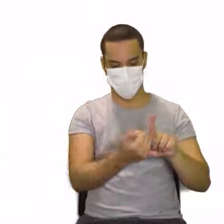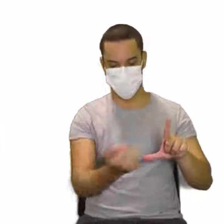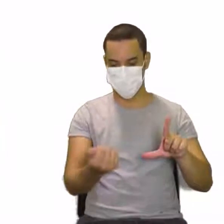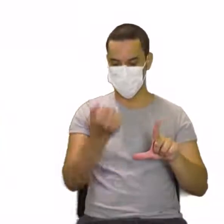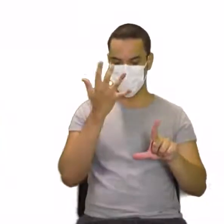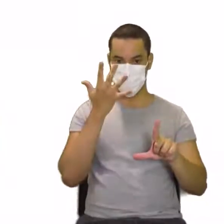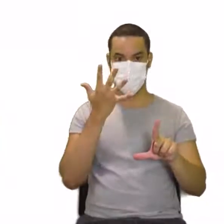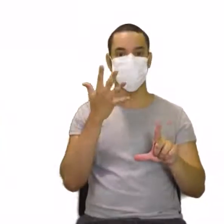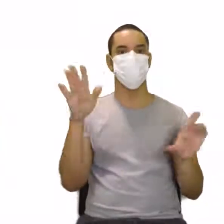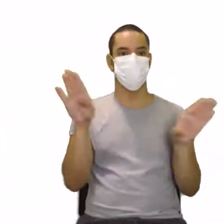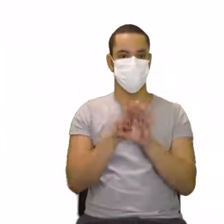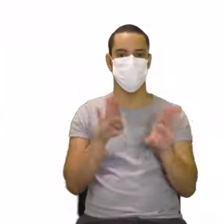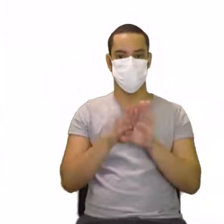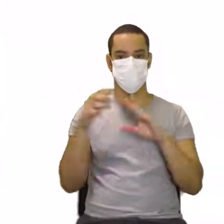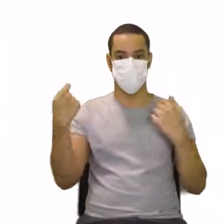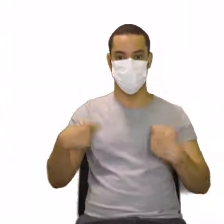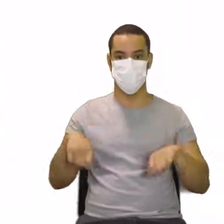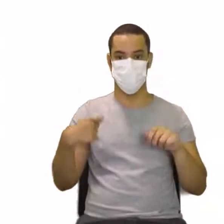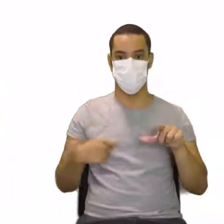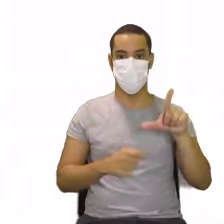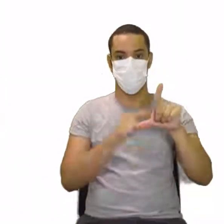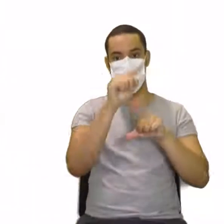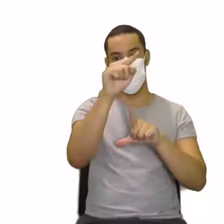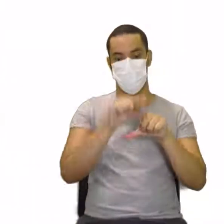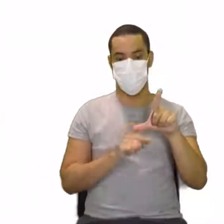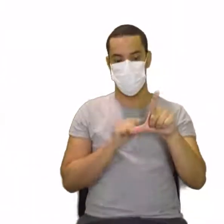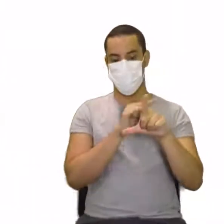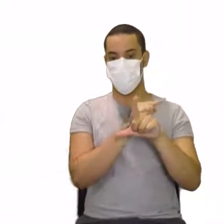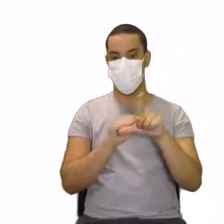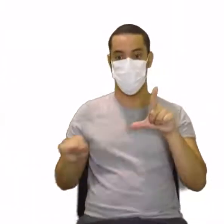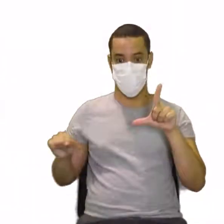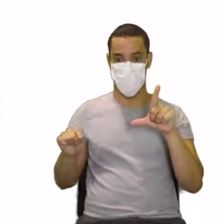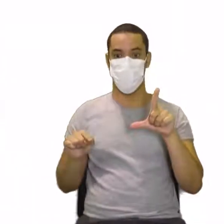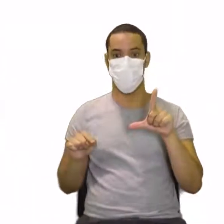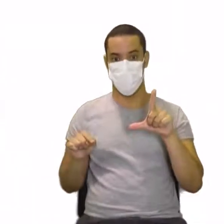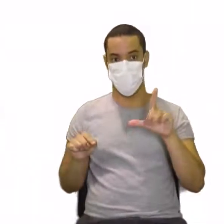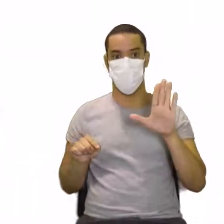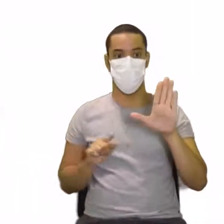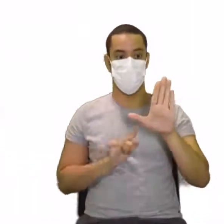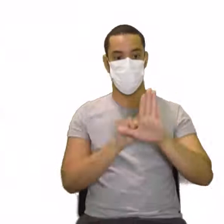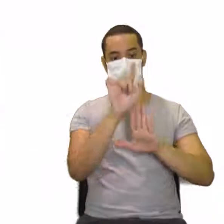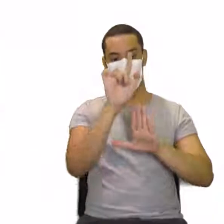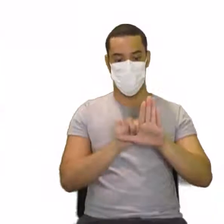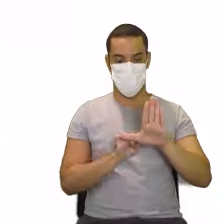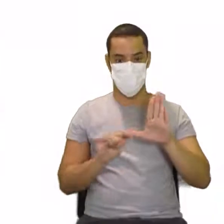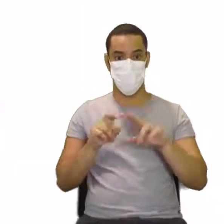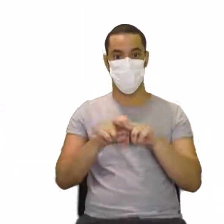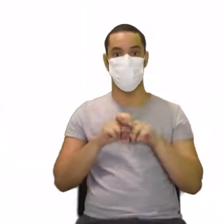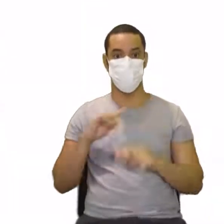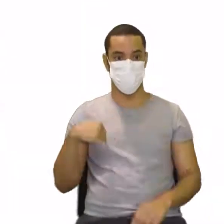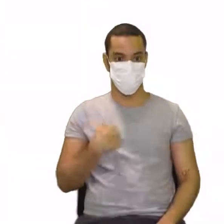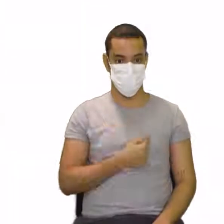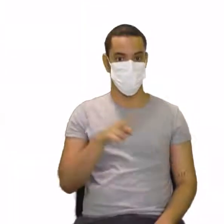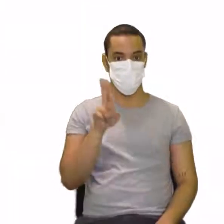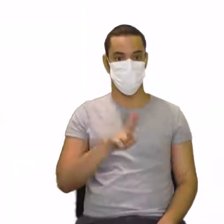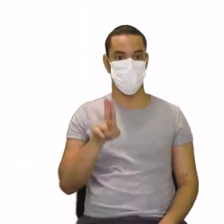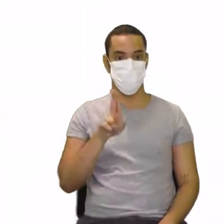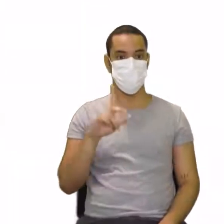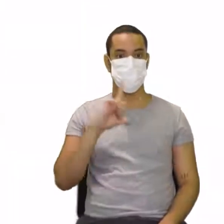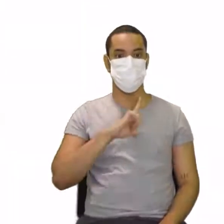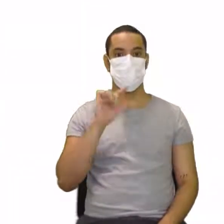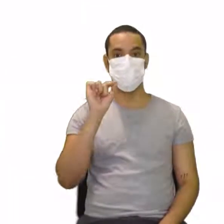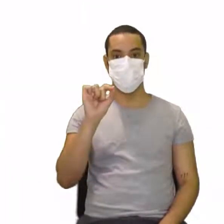está o quê? Perpendicular a esse campo e àquela força. E aqui, para a gente trabalhar essa questão aqui, nós temos